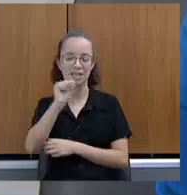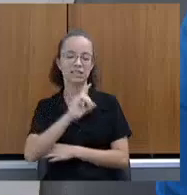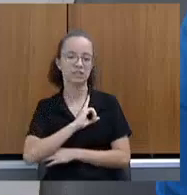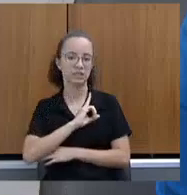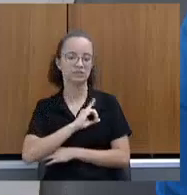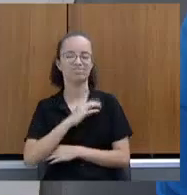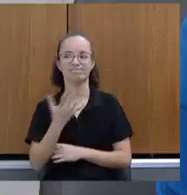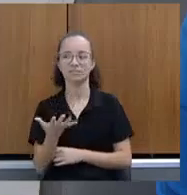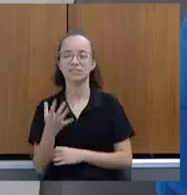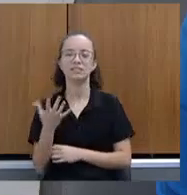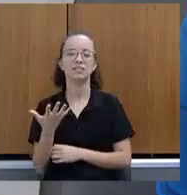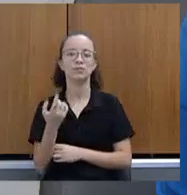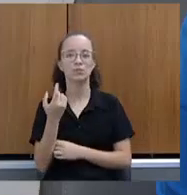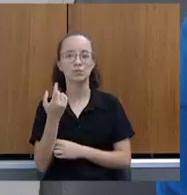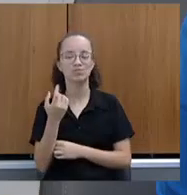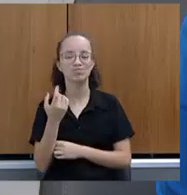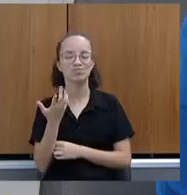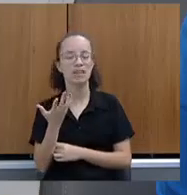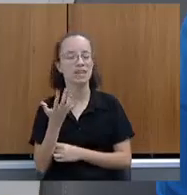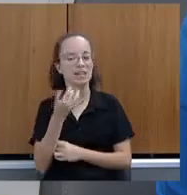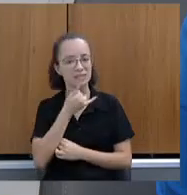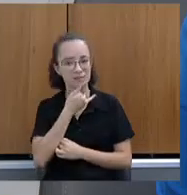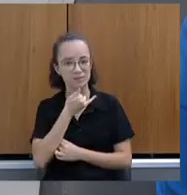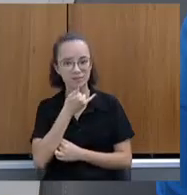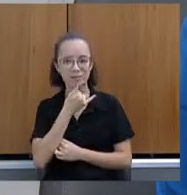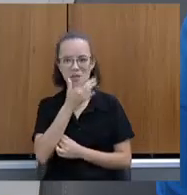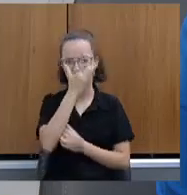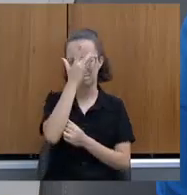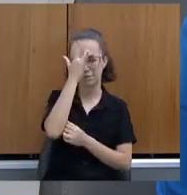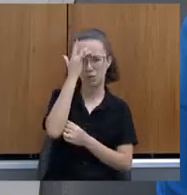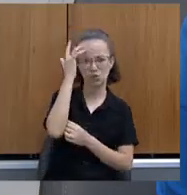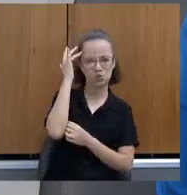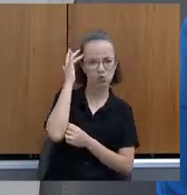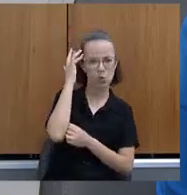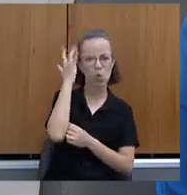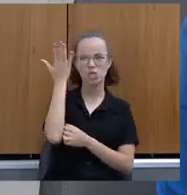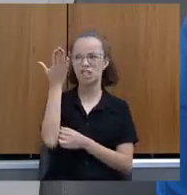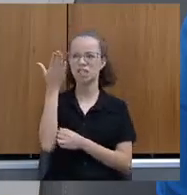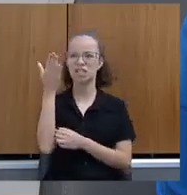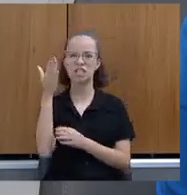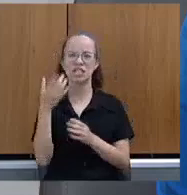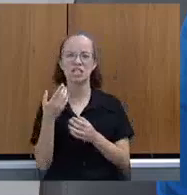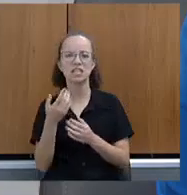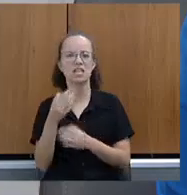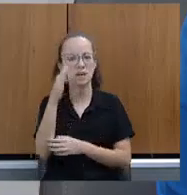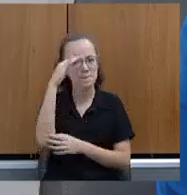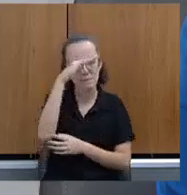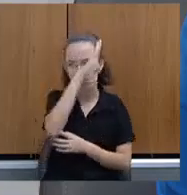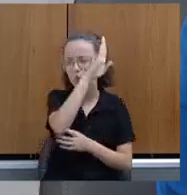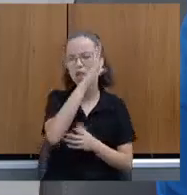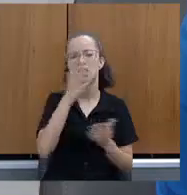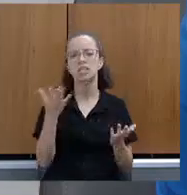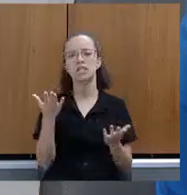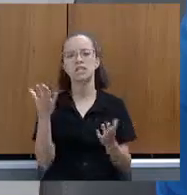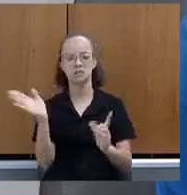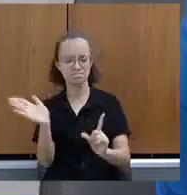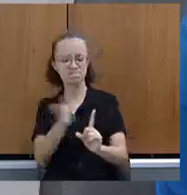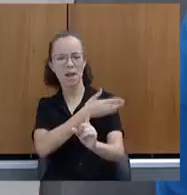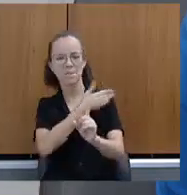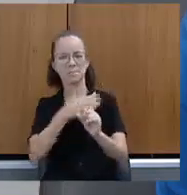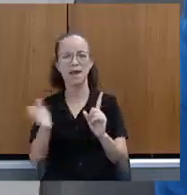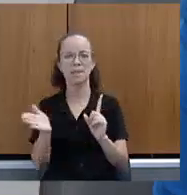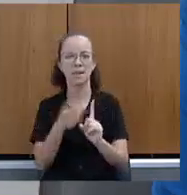de pessoas negacionistas bolsonaroistas e outras listas agredindo